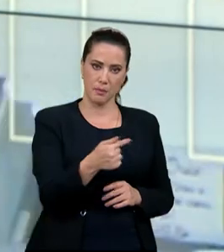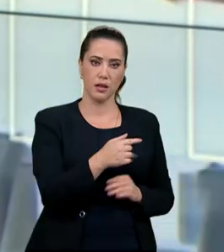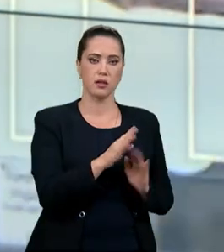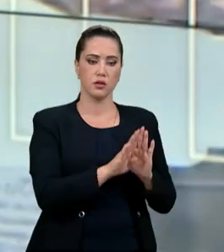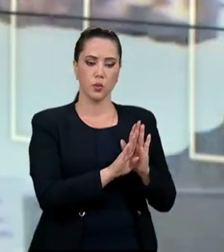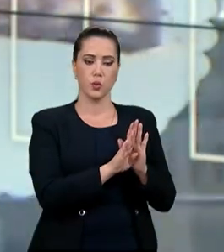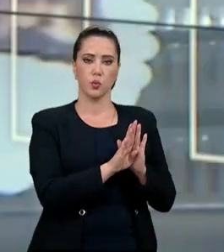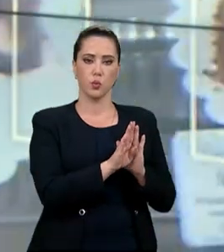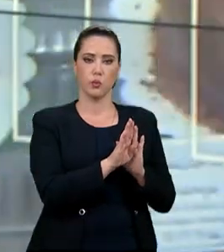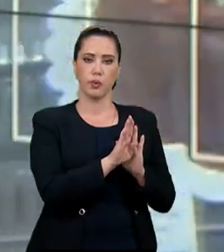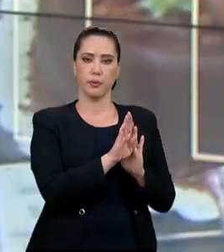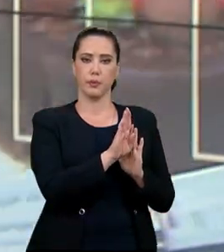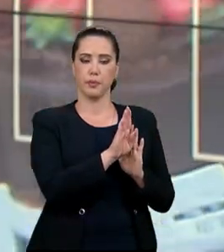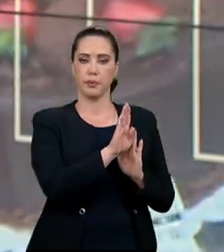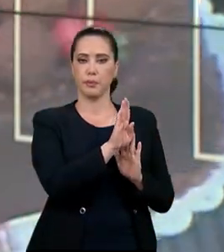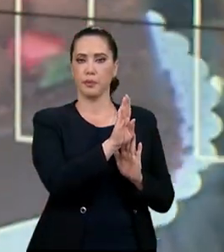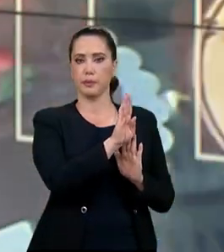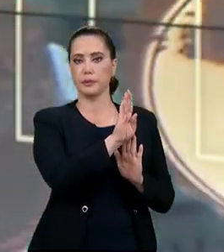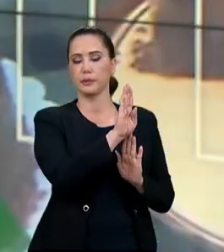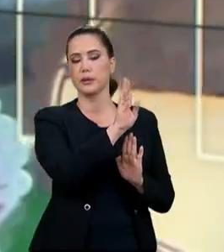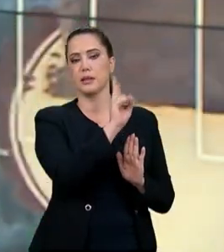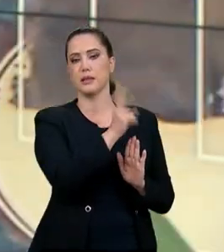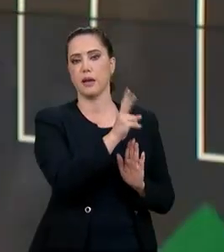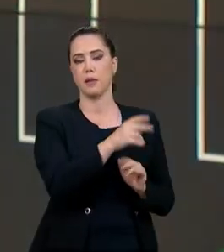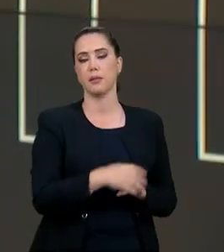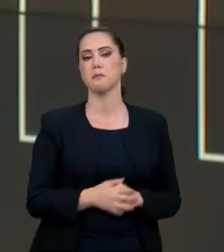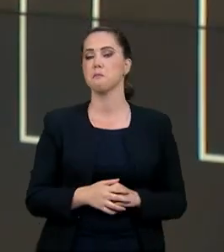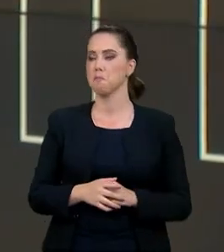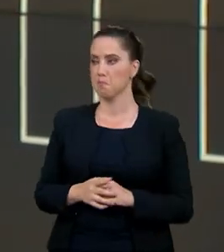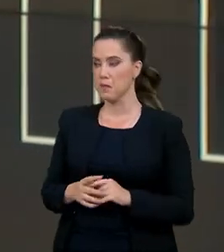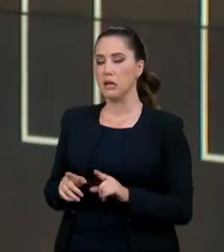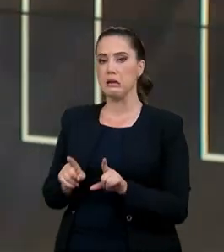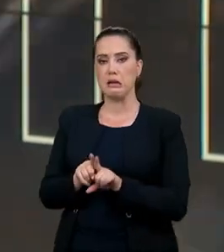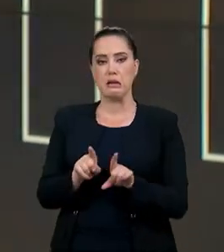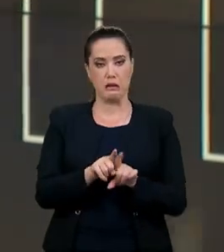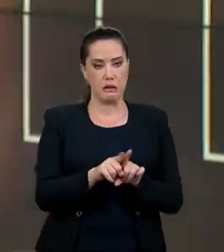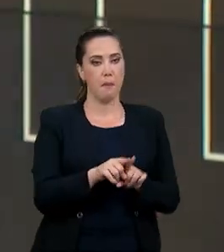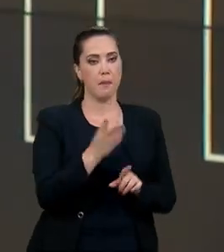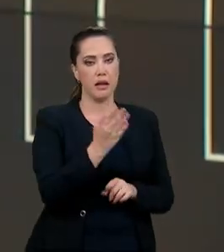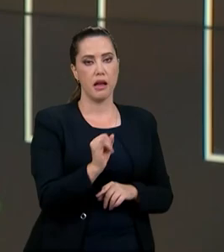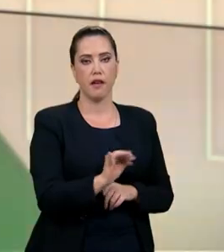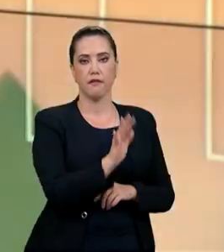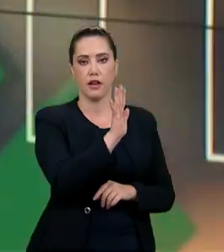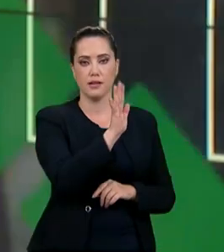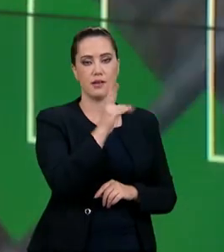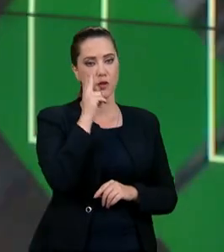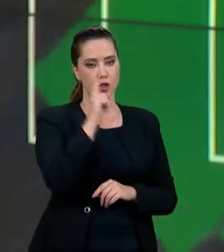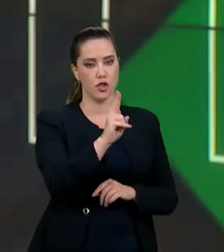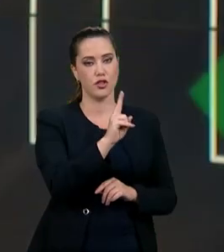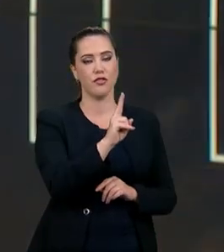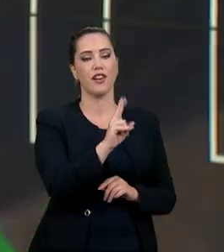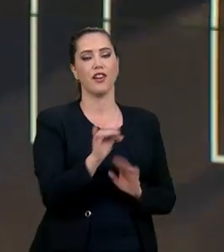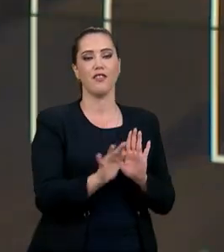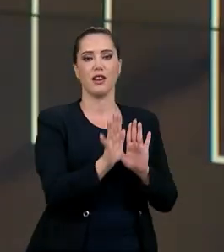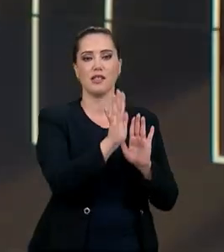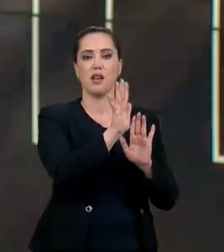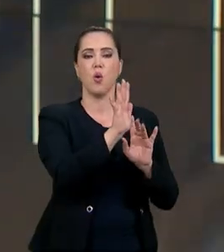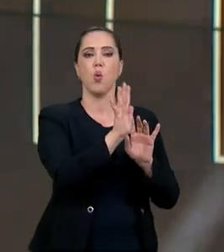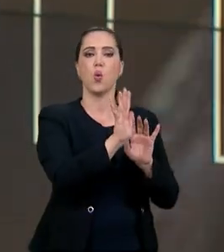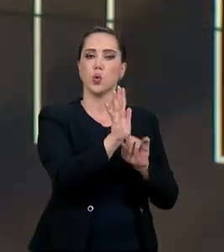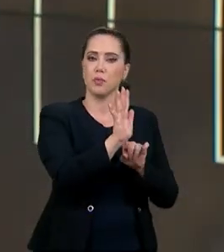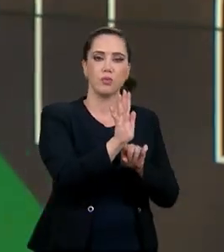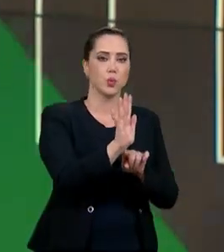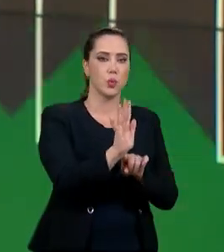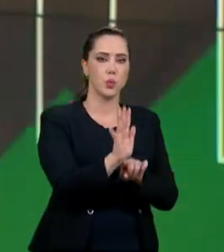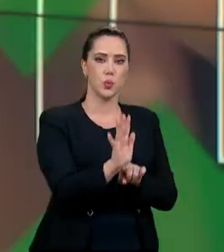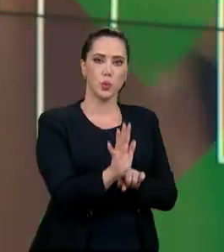No caso da inflação, a gente tem também 14 semanas de revisões, mas inflação para baixo. O último número que a gente viu, revisão para 2022, está